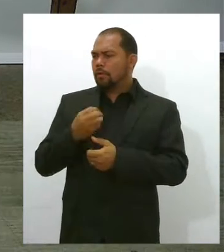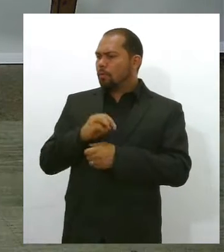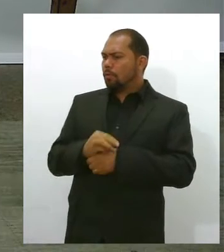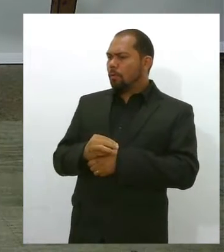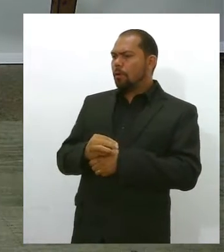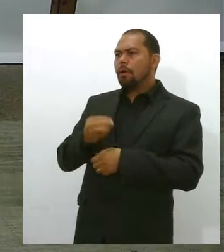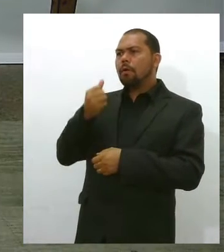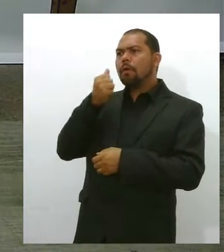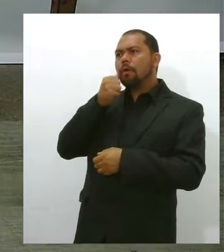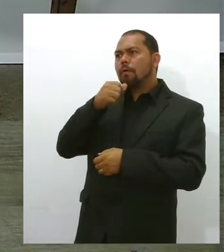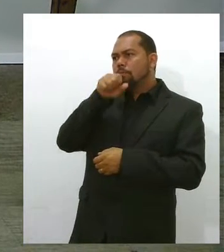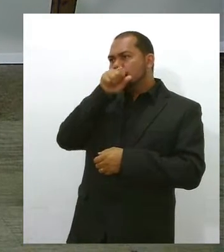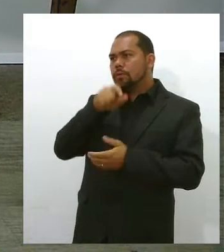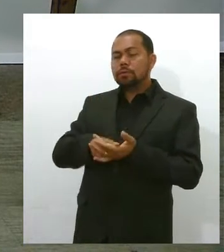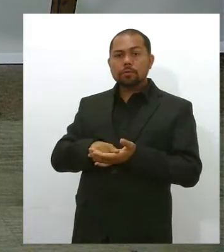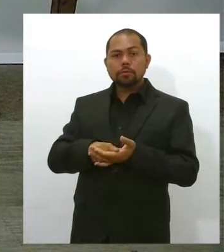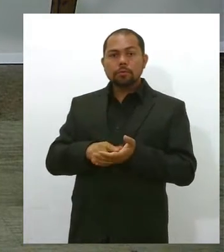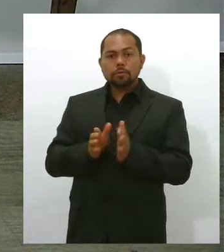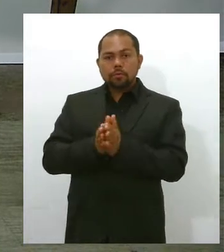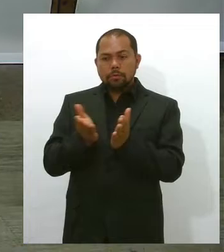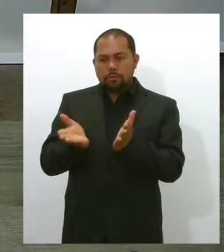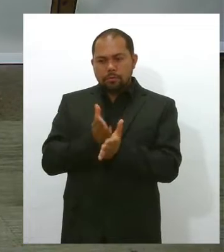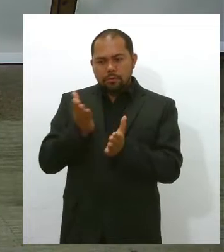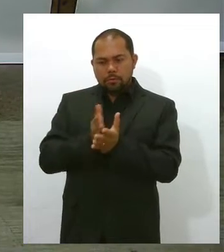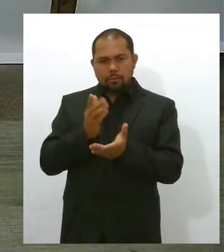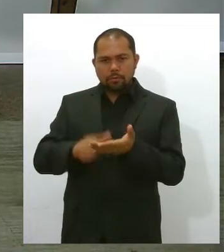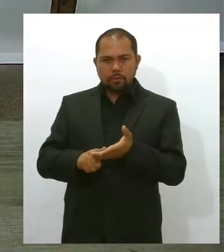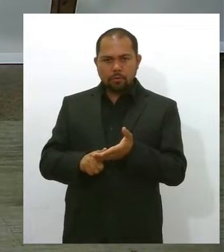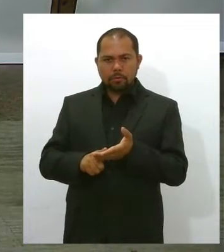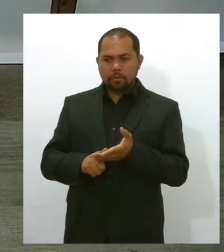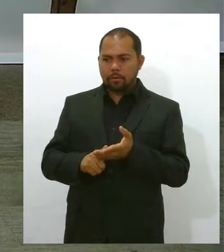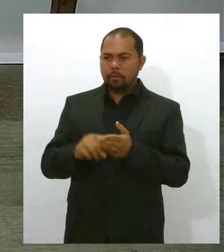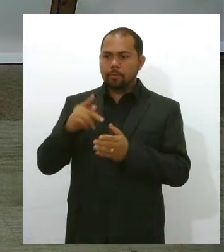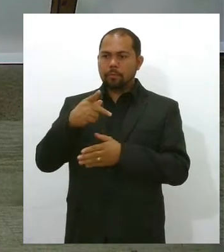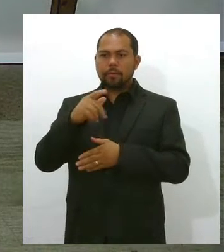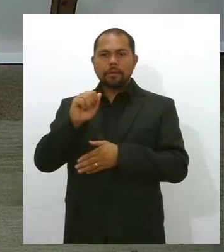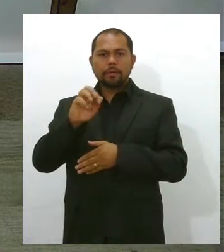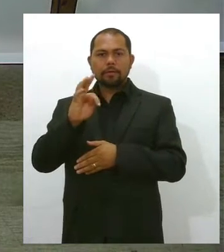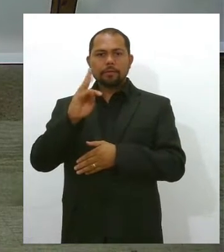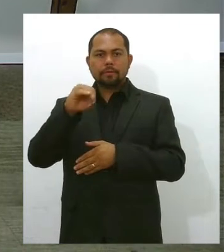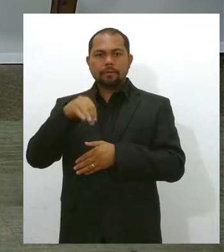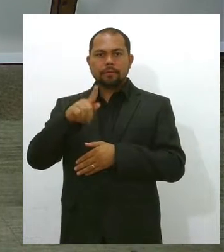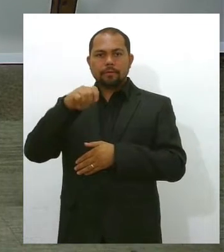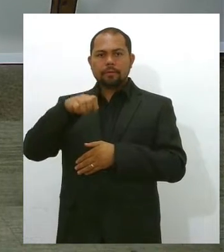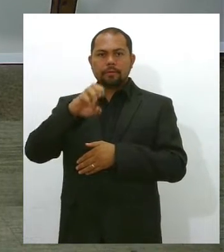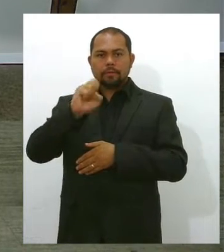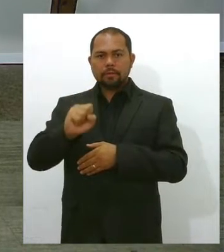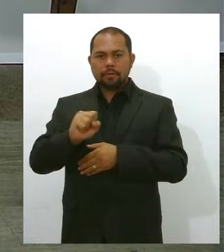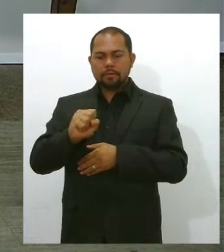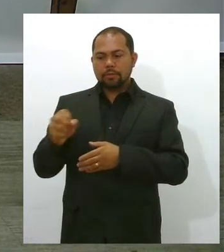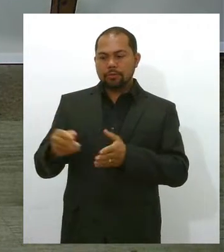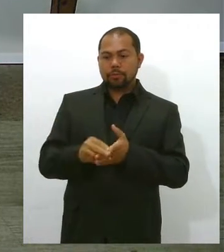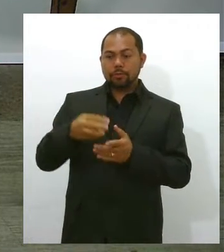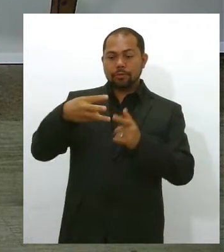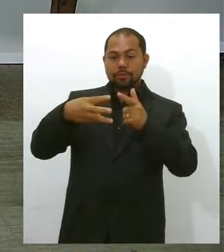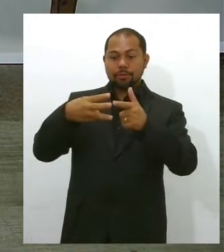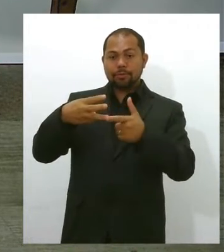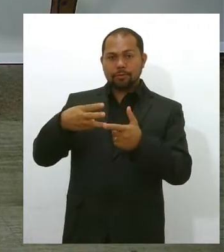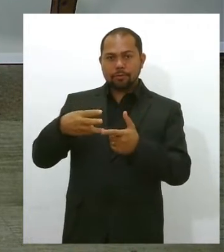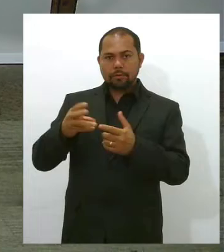Paternagem Punk, ensaio sobre criação em três acordes, é um compilado de textos de pais